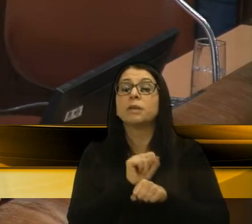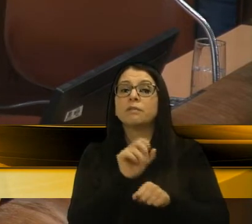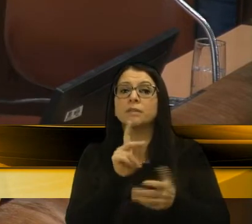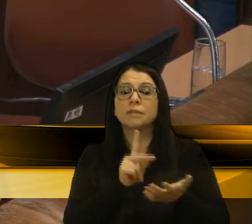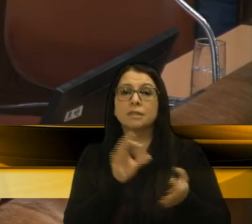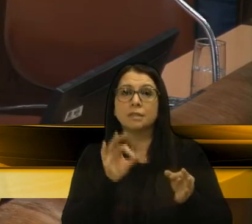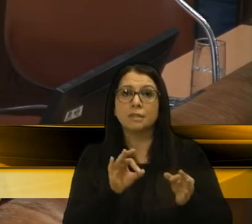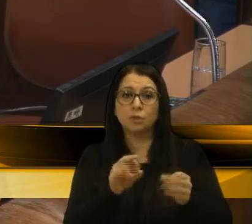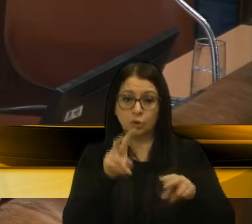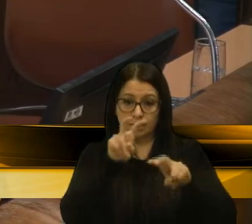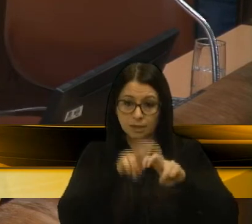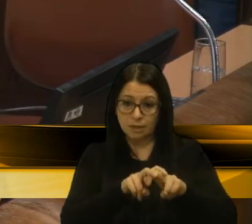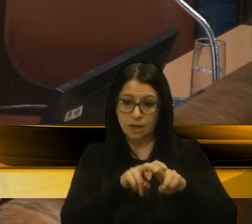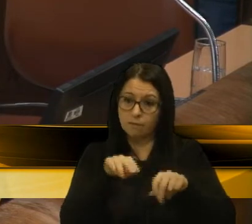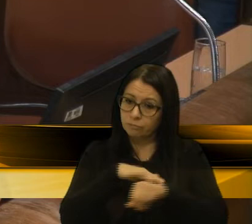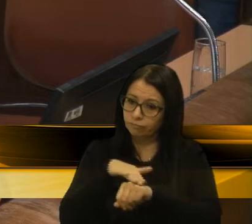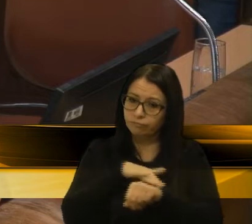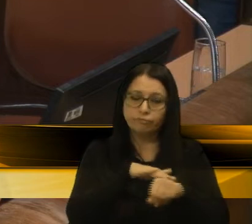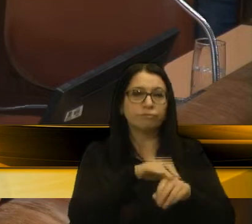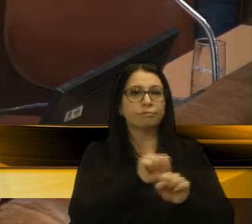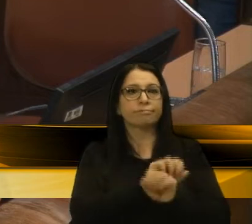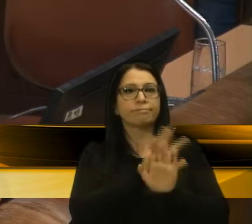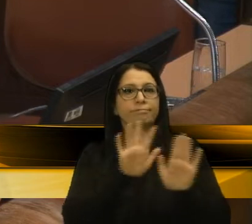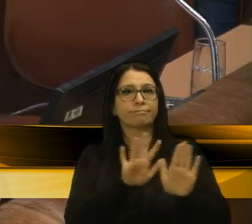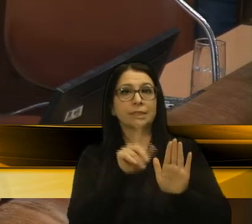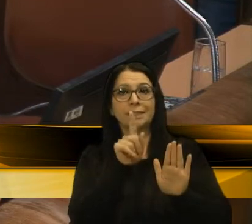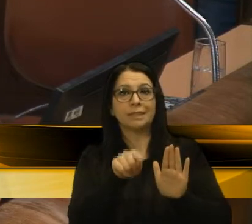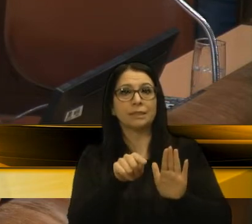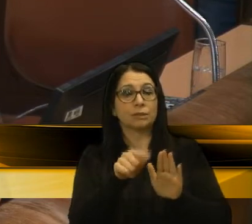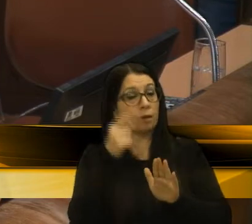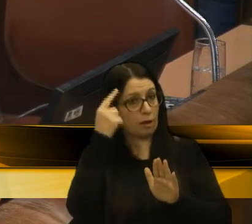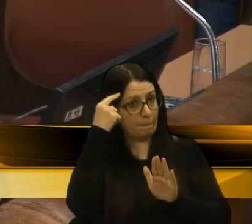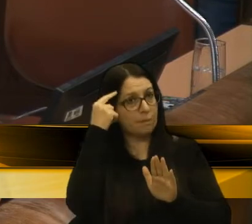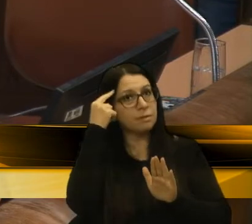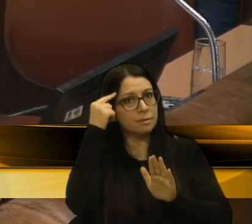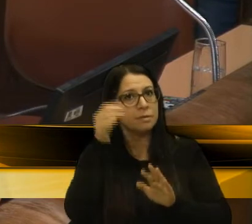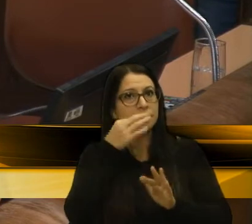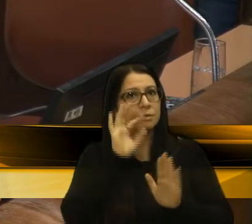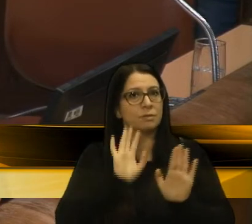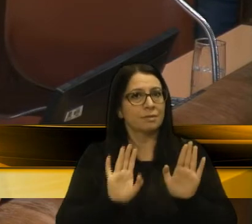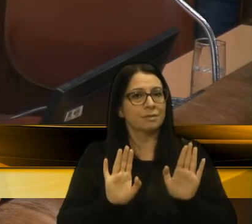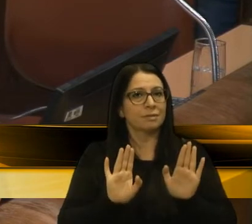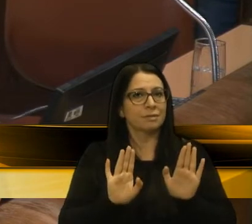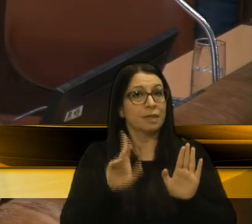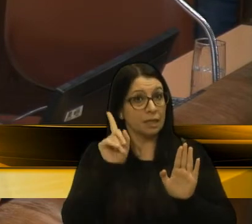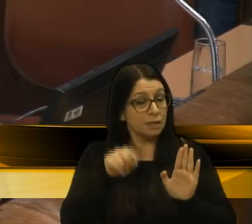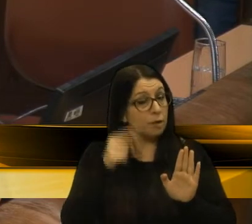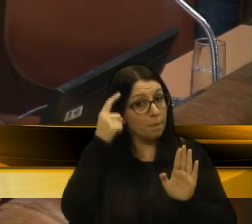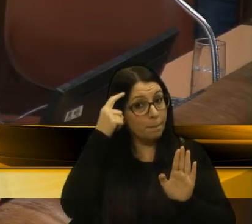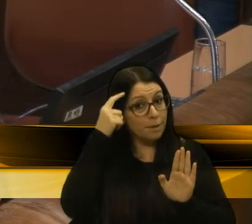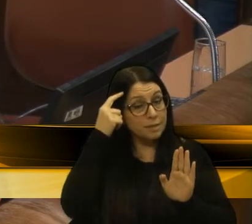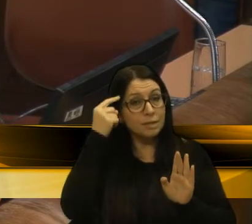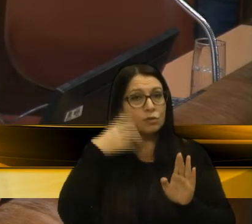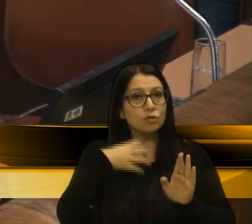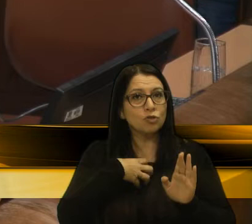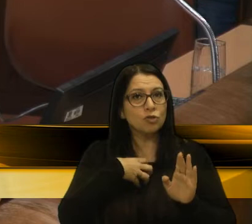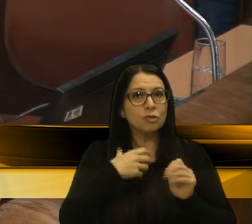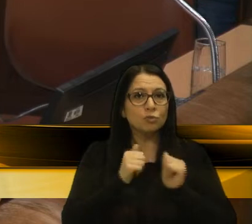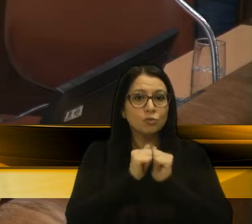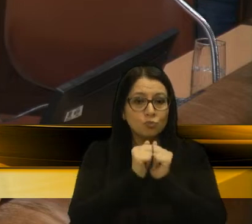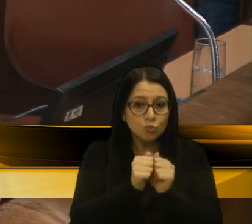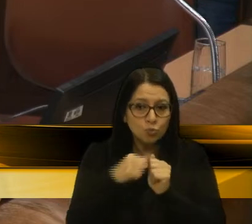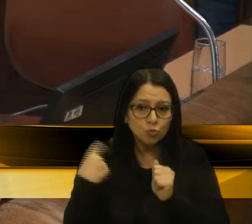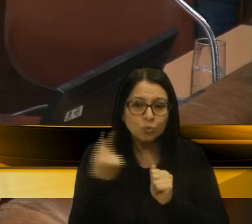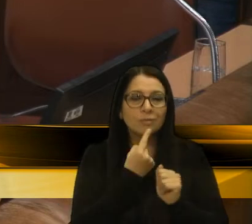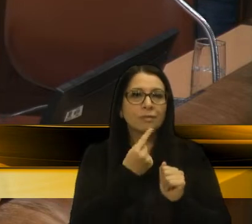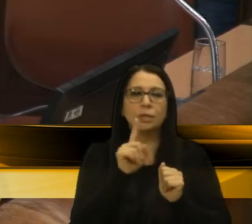né? Que a gente sentasse para esclarecer. Isso é pensar Caxias, né? Isso é pensar de forma conjunta e